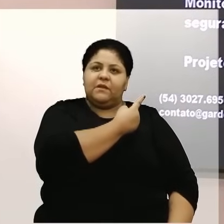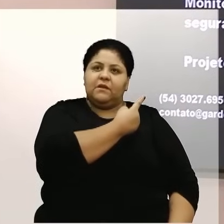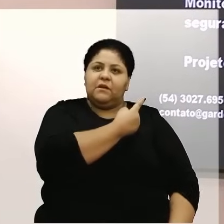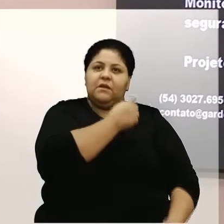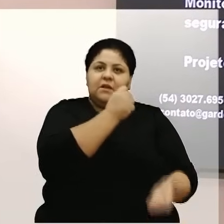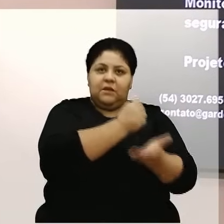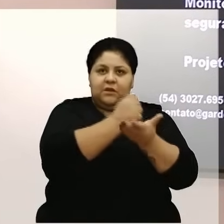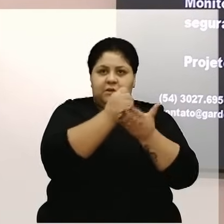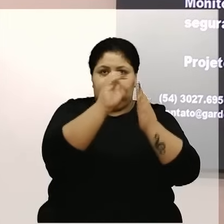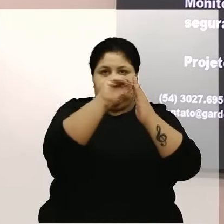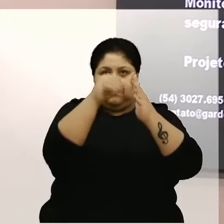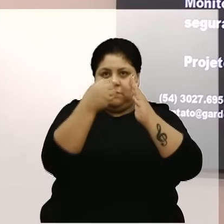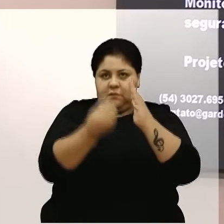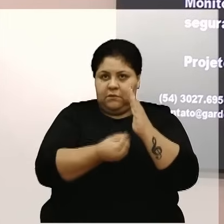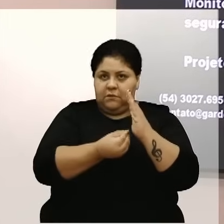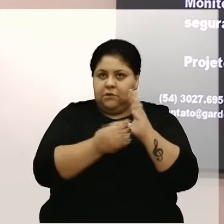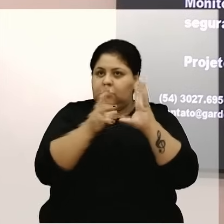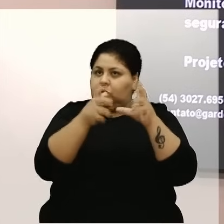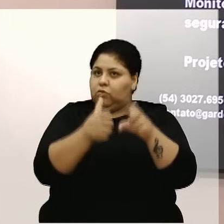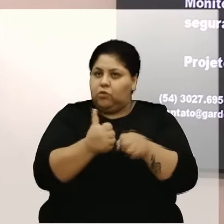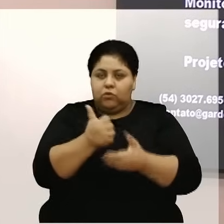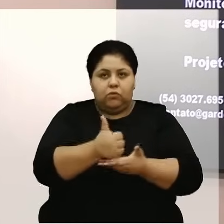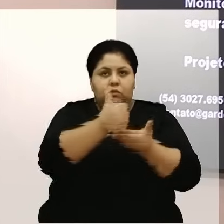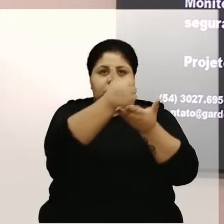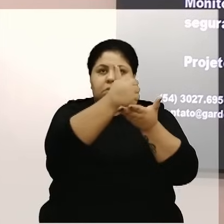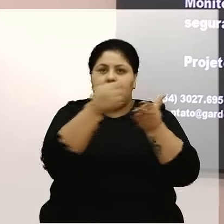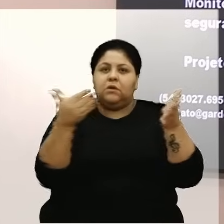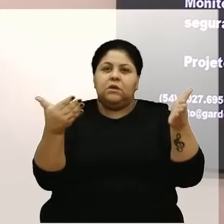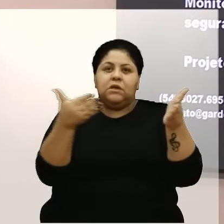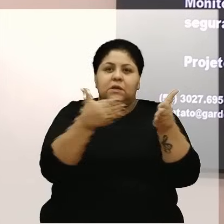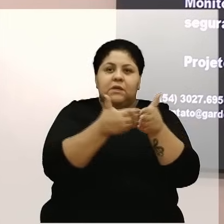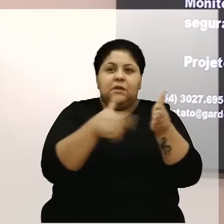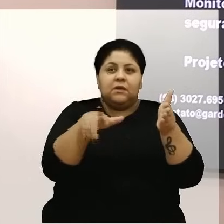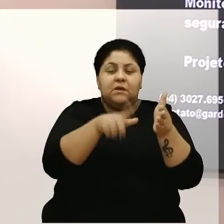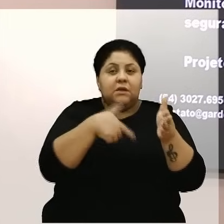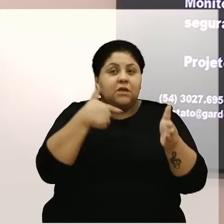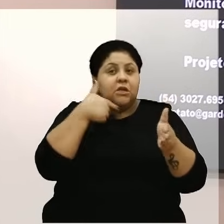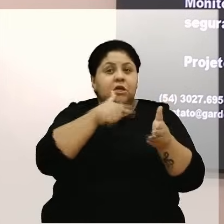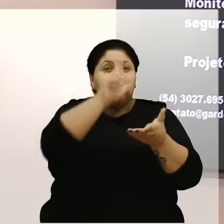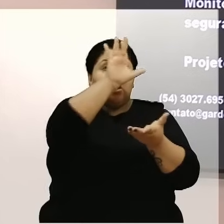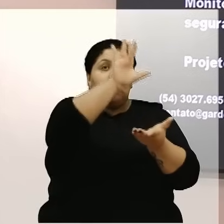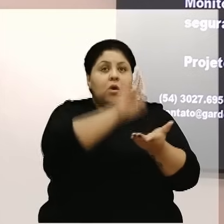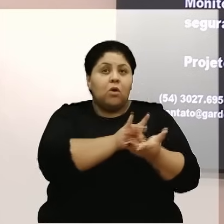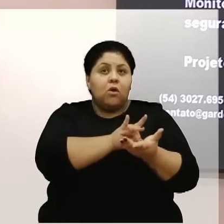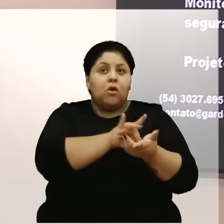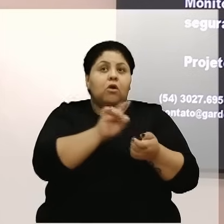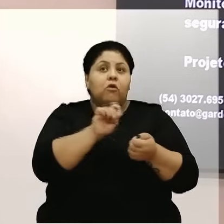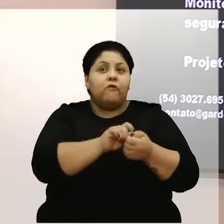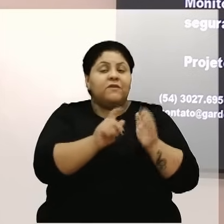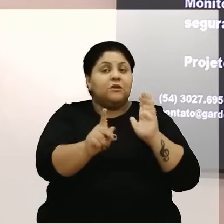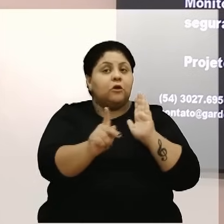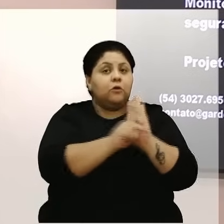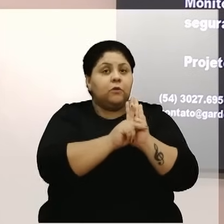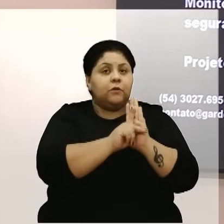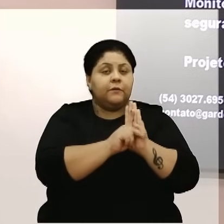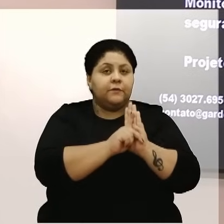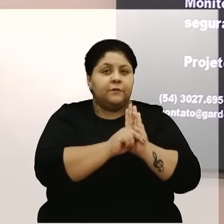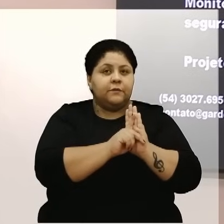pelo SAMAI, estamos dando todo esse assessoramento até que a gente consiga efetivamente fazer o projeto